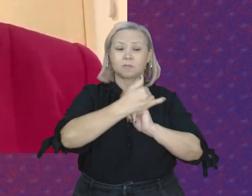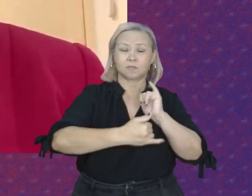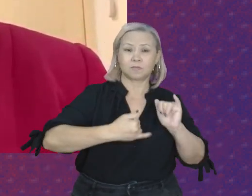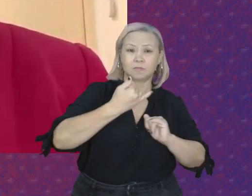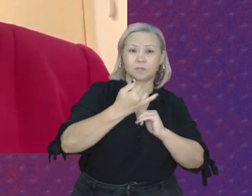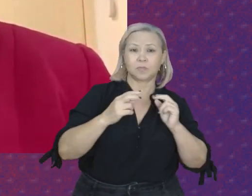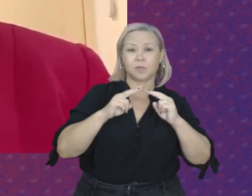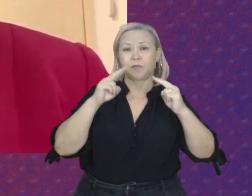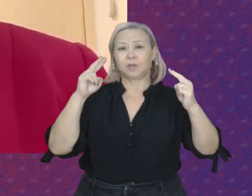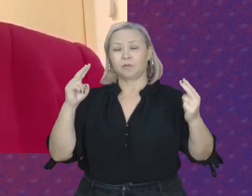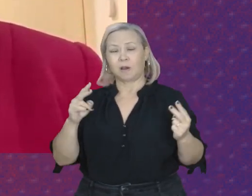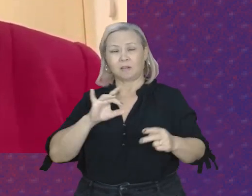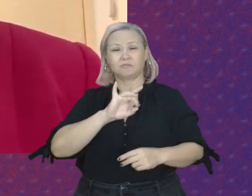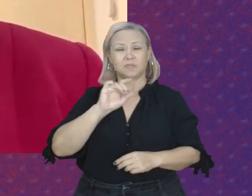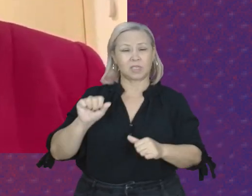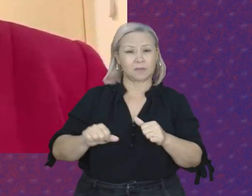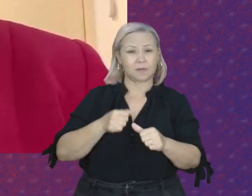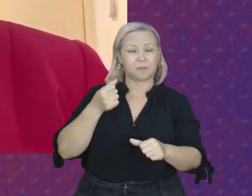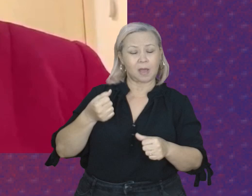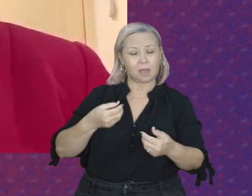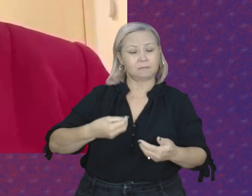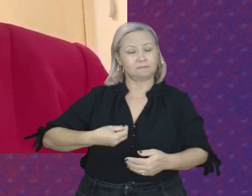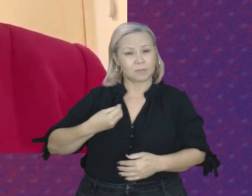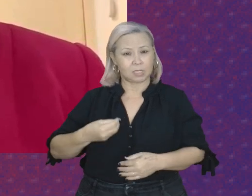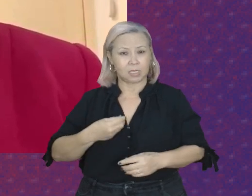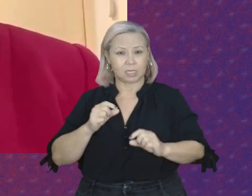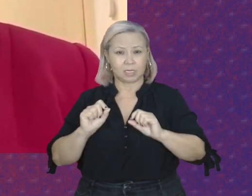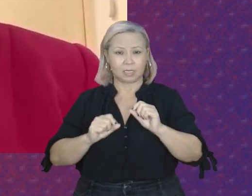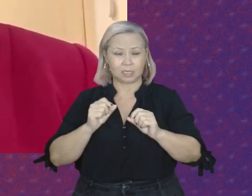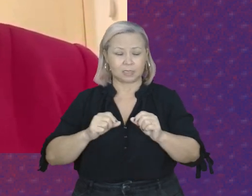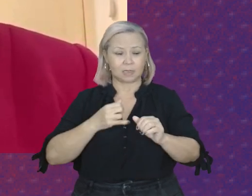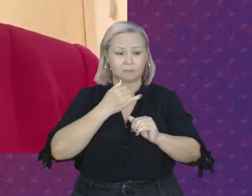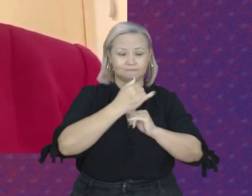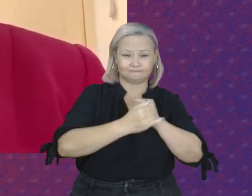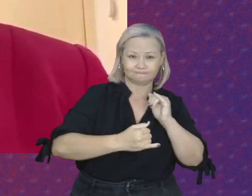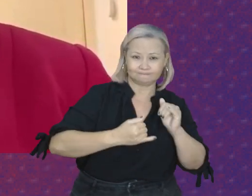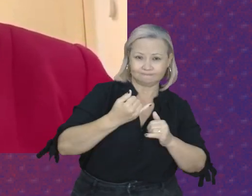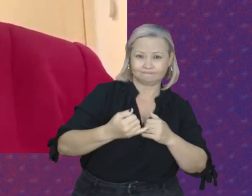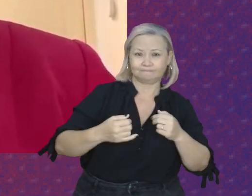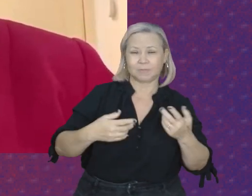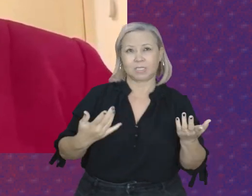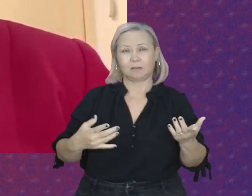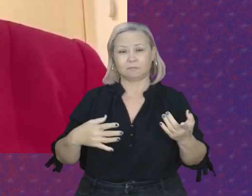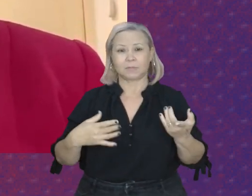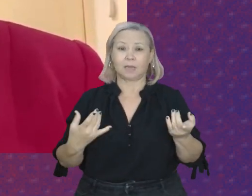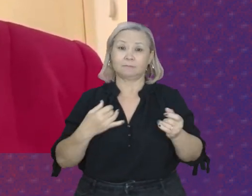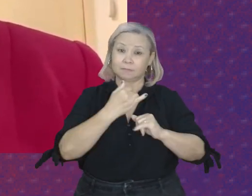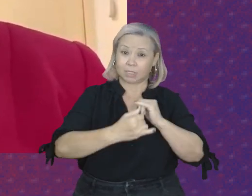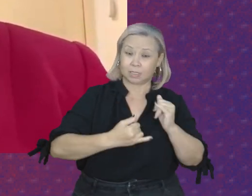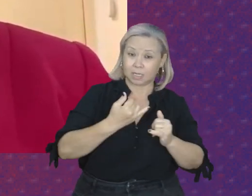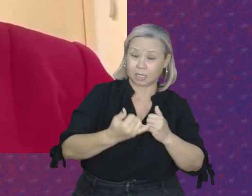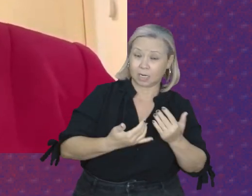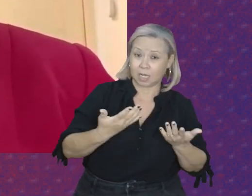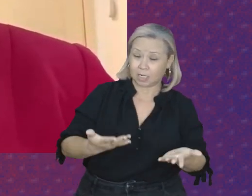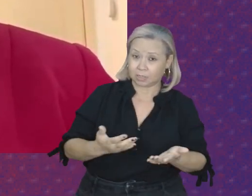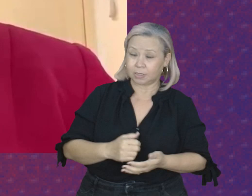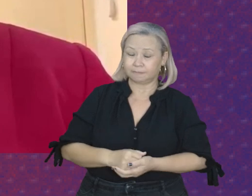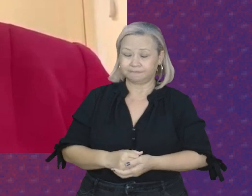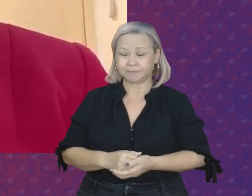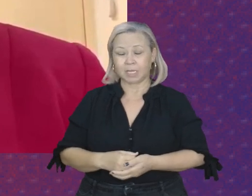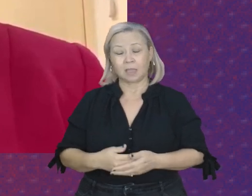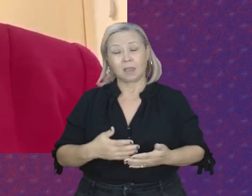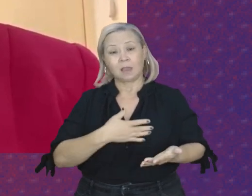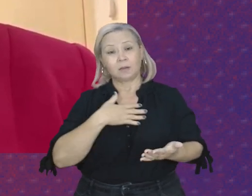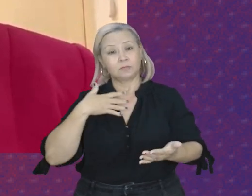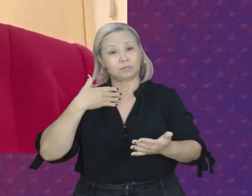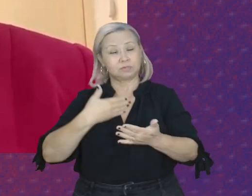porque cada vez mais nós estamos sob a égide da internet, e aí vai desde os